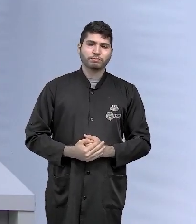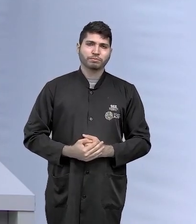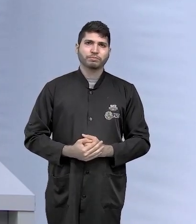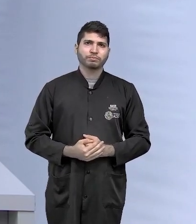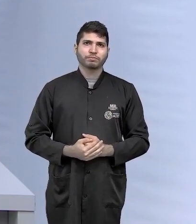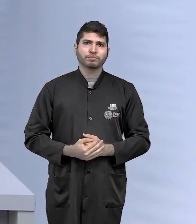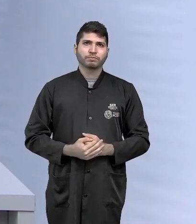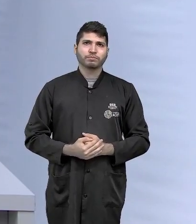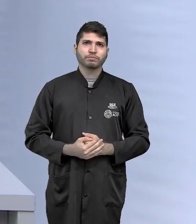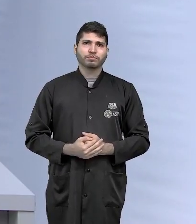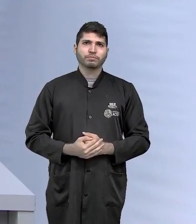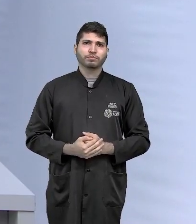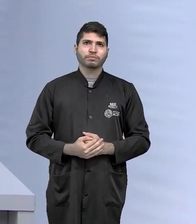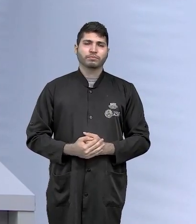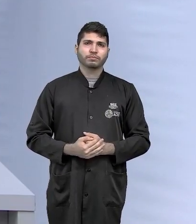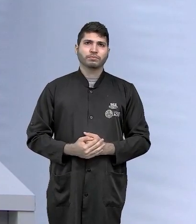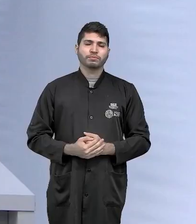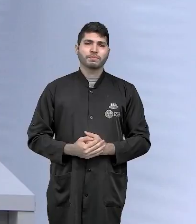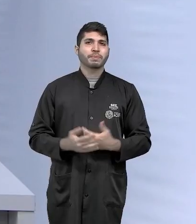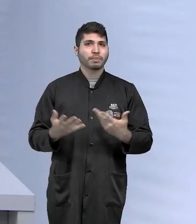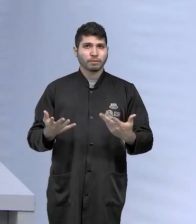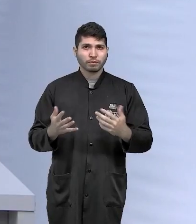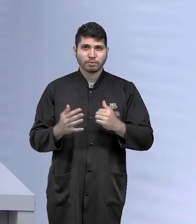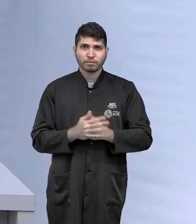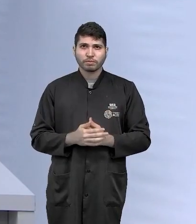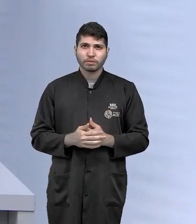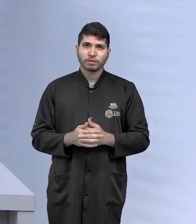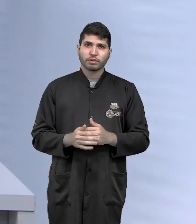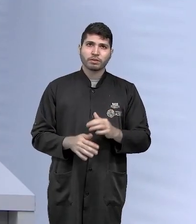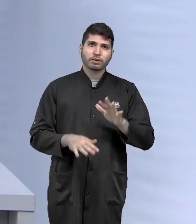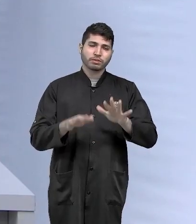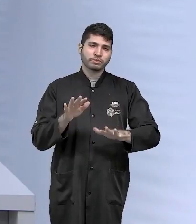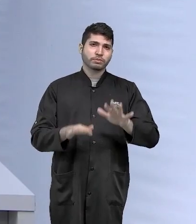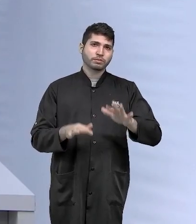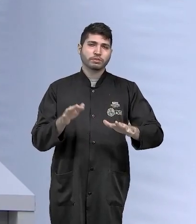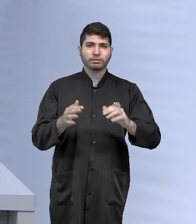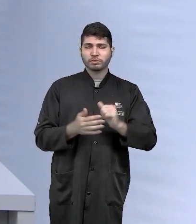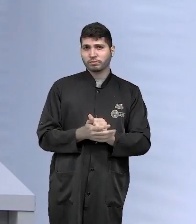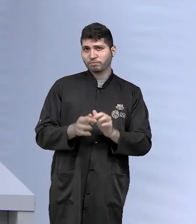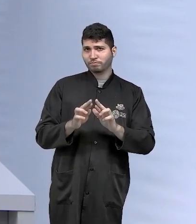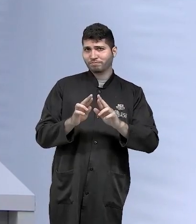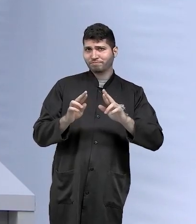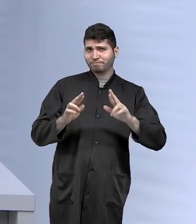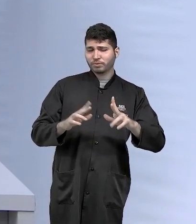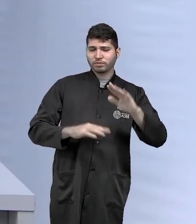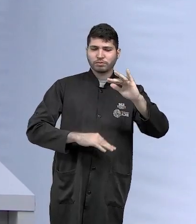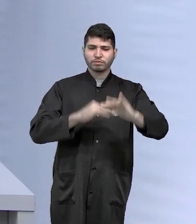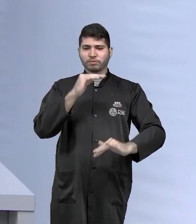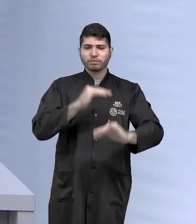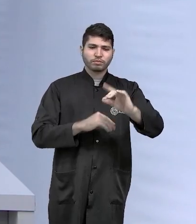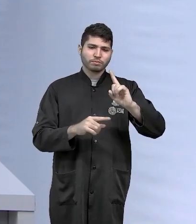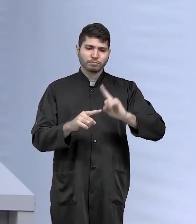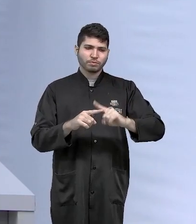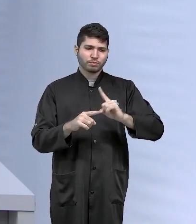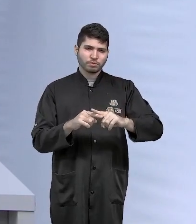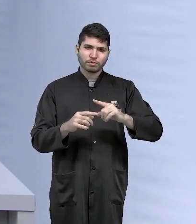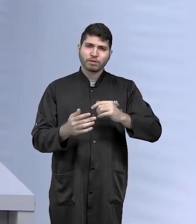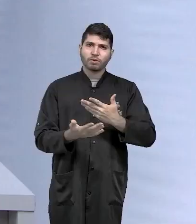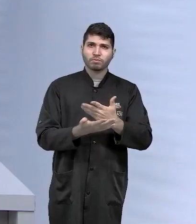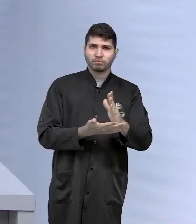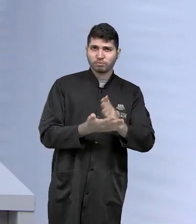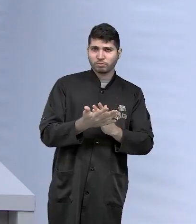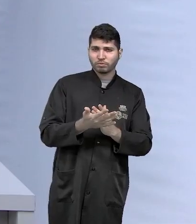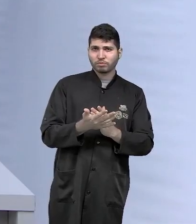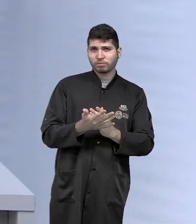latifundiário. Aí a concentração de terras na mão de poucos, toda essa logística que eu estou explicando aqui para vocês de desigualdade